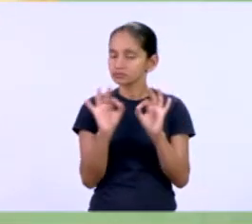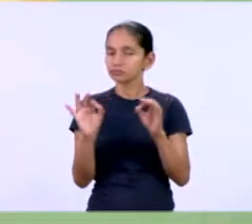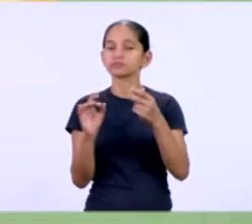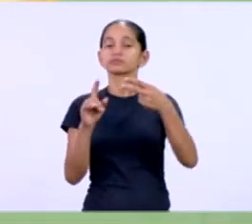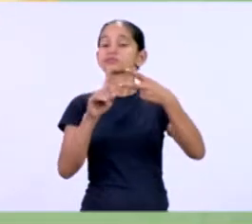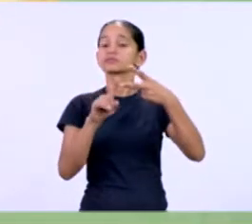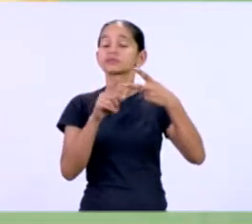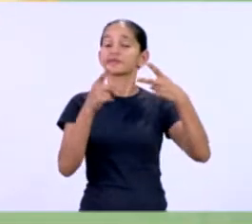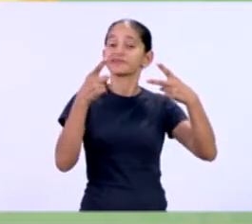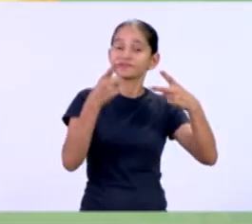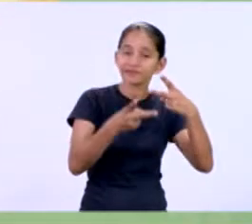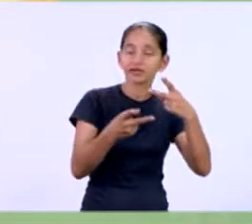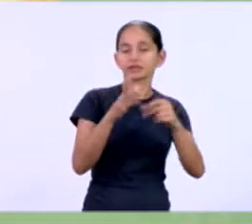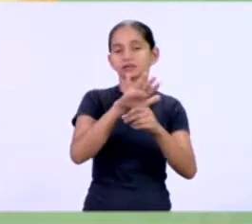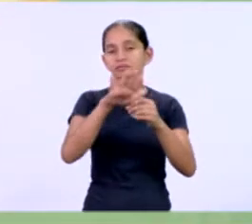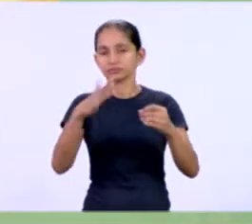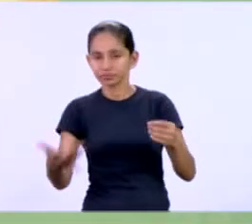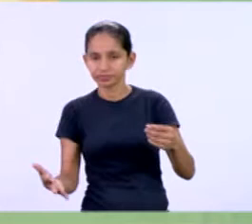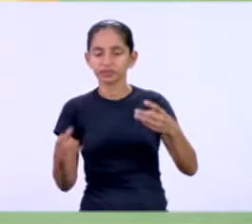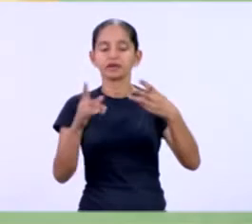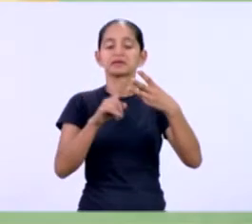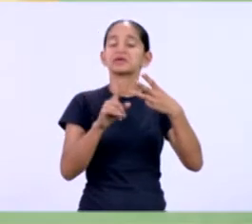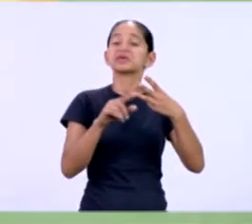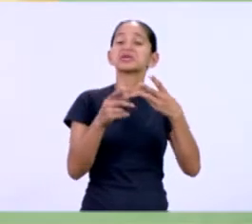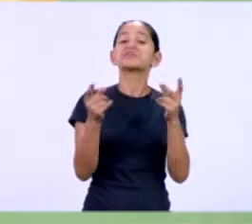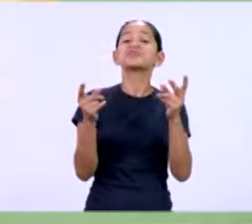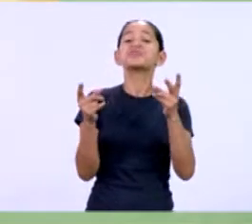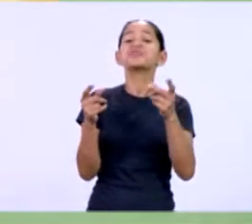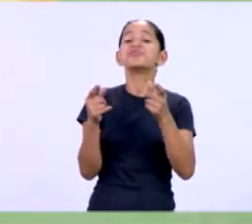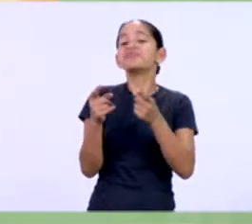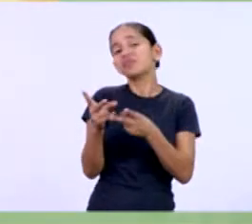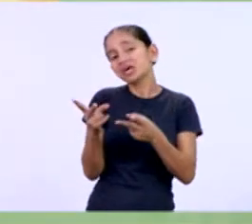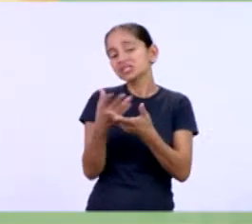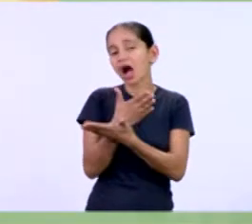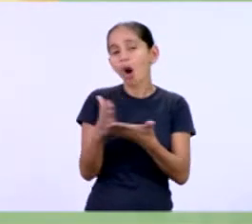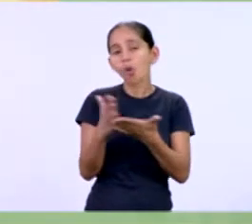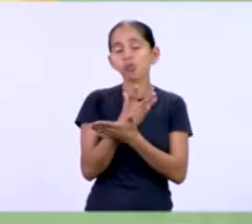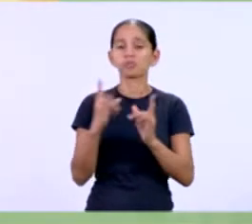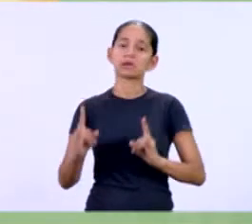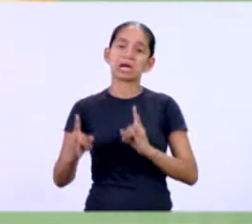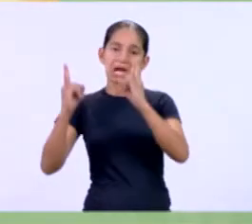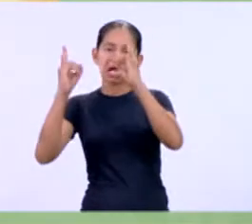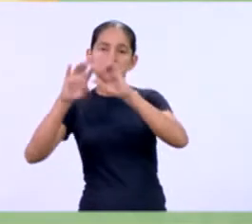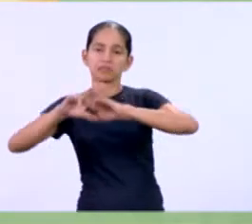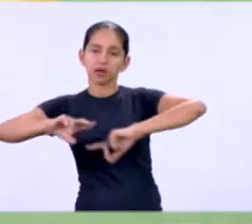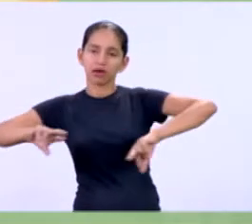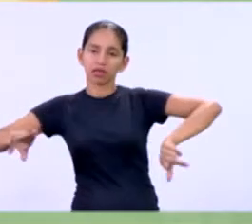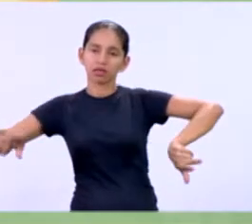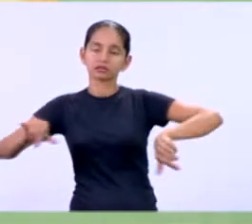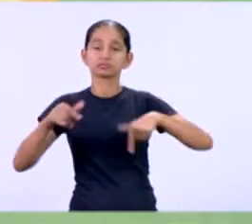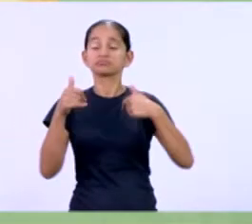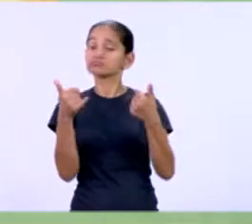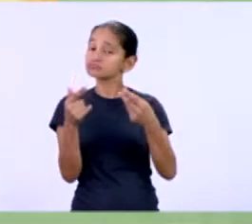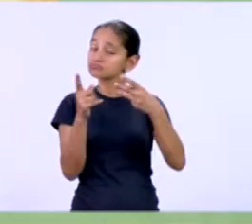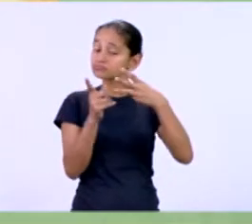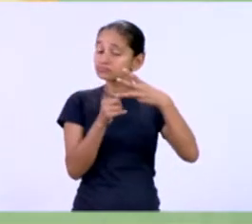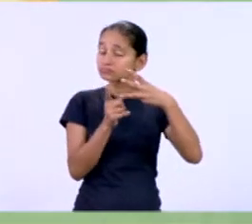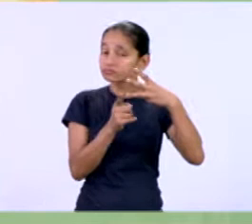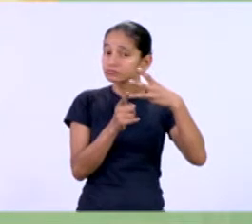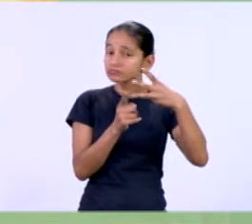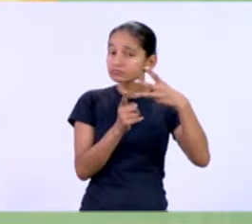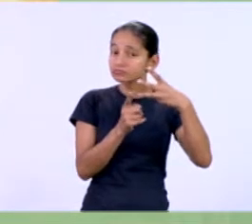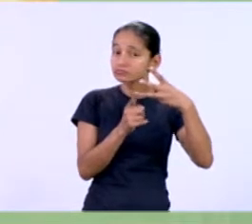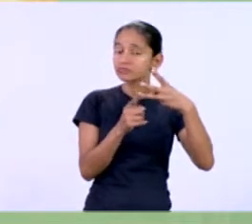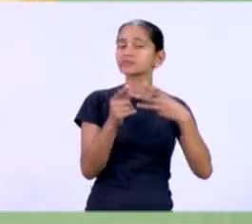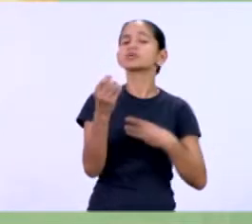estoque, venda de ativos e etc. Aqui essa fonte interna de financiamento é legal destacar a